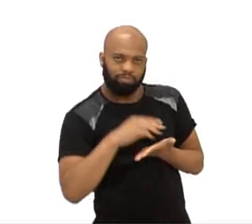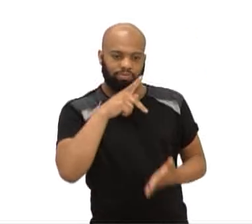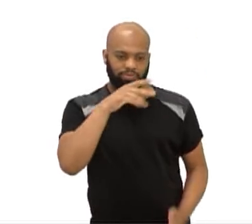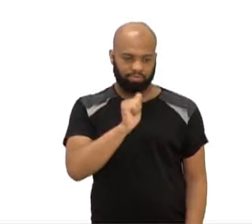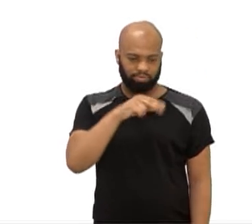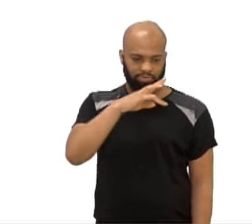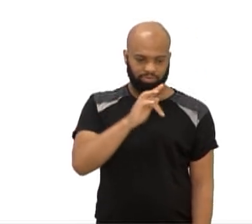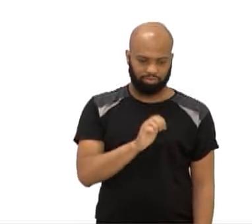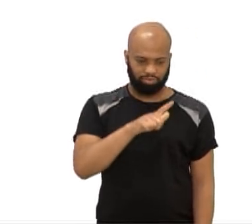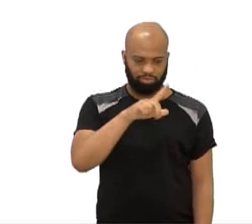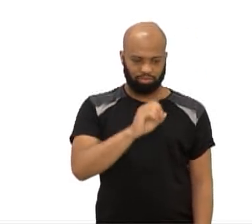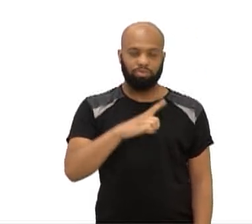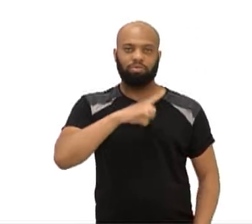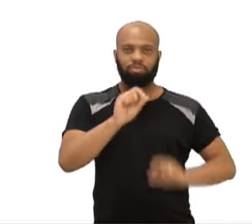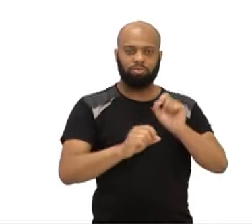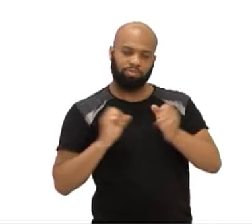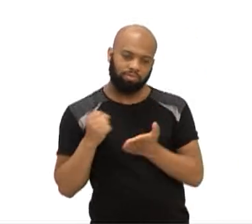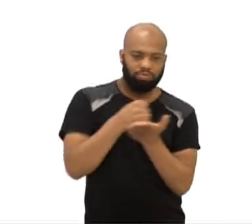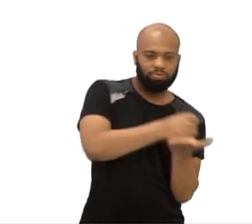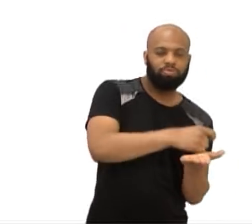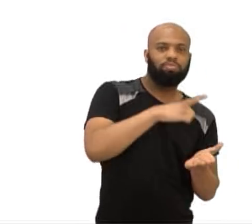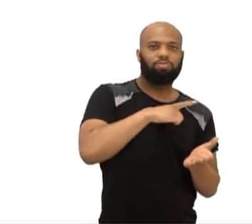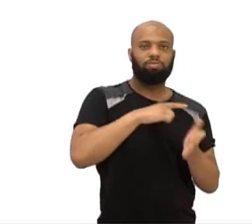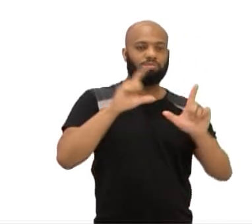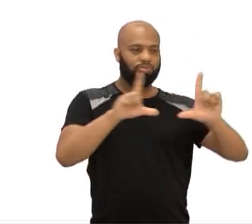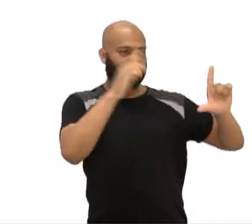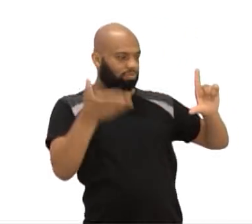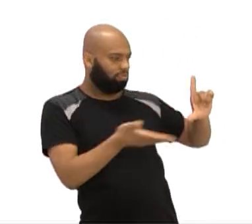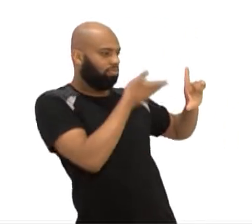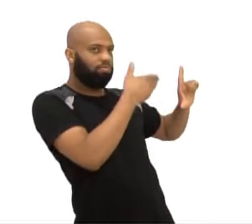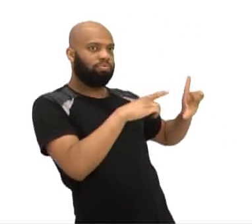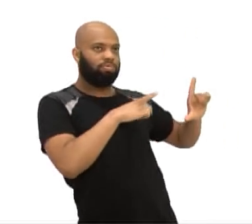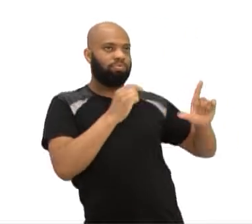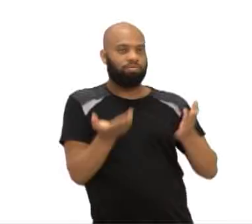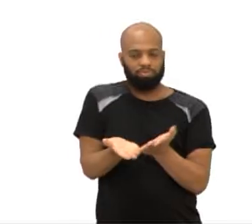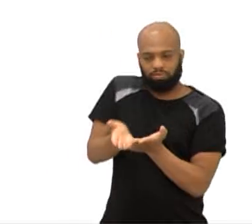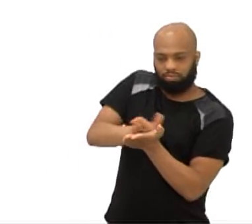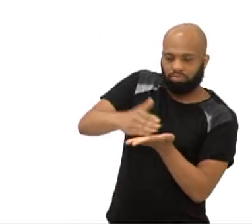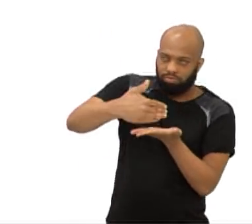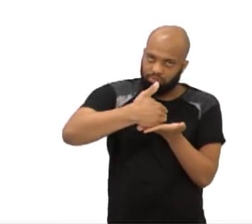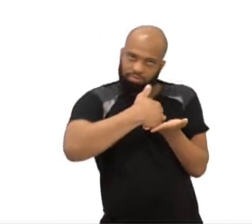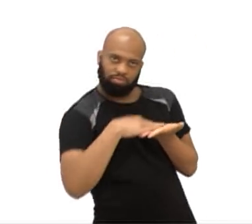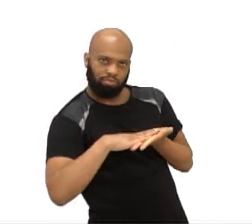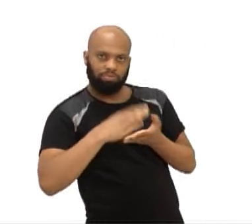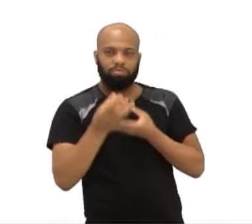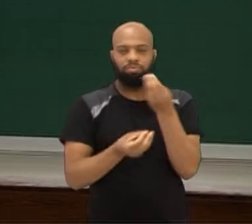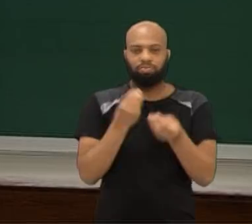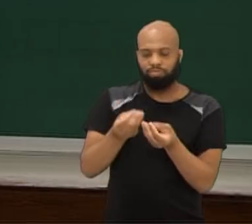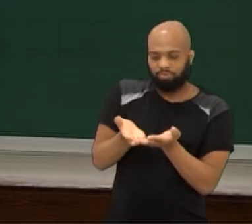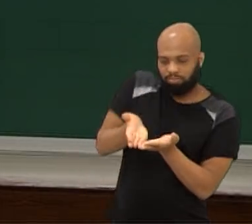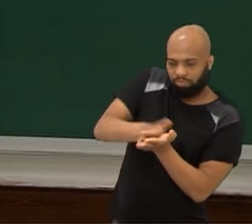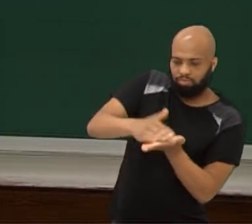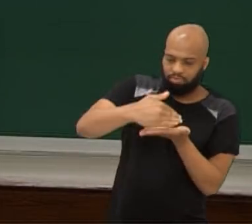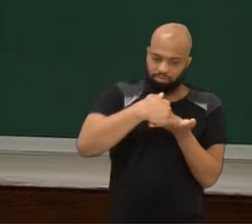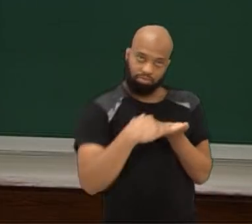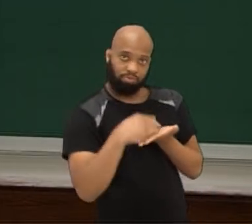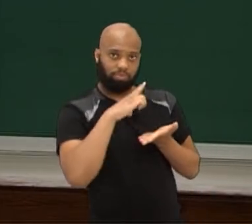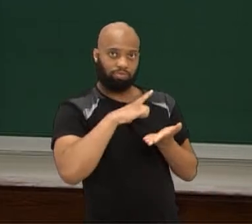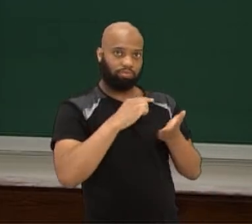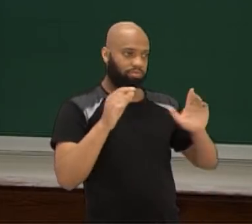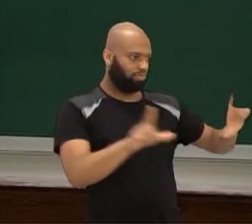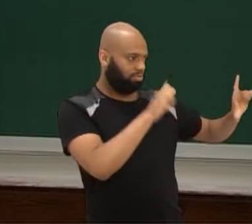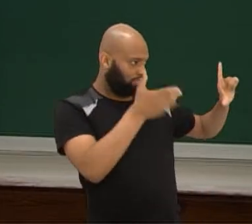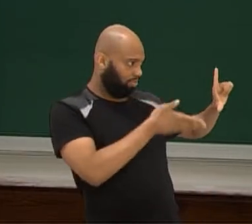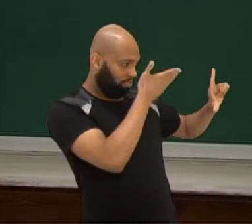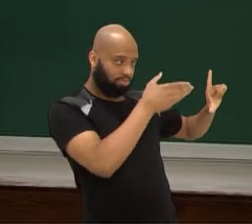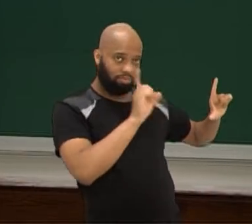como suporte, uma propaganda que se divide em dobras. Então, como que o panfleto é? Ele é uma propaganda que se divide em